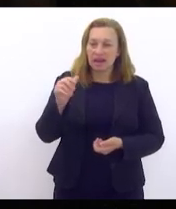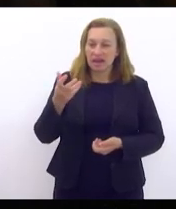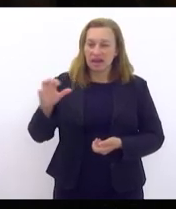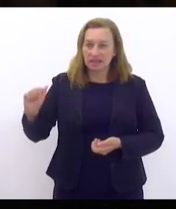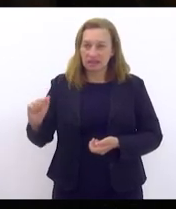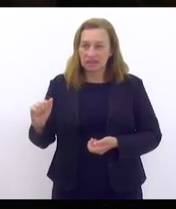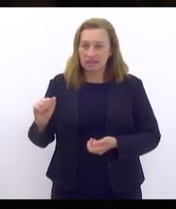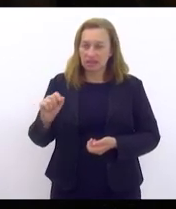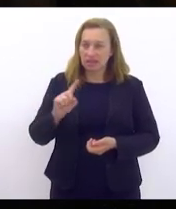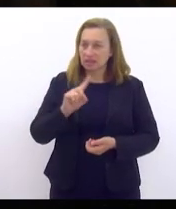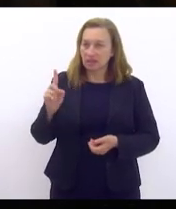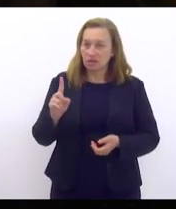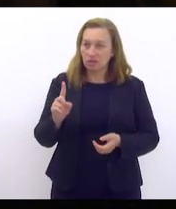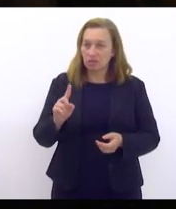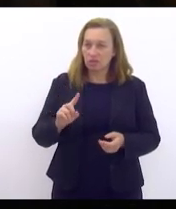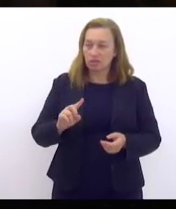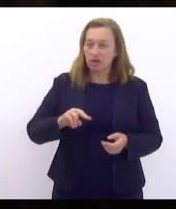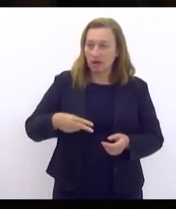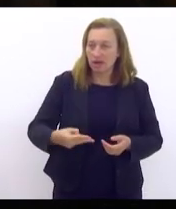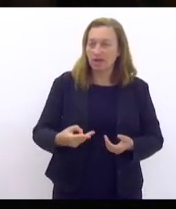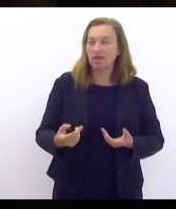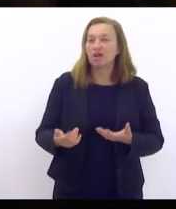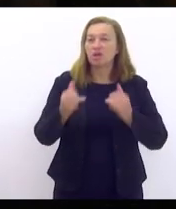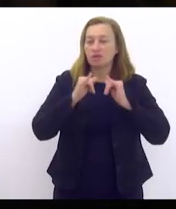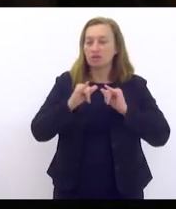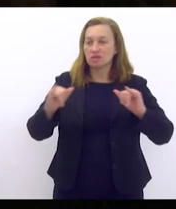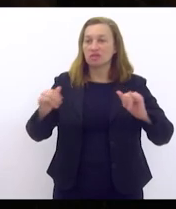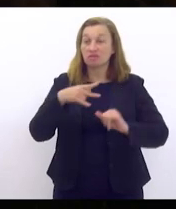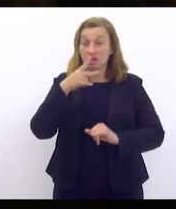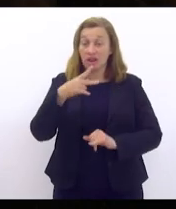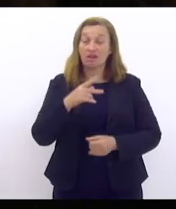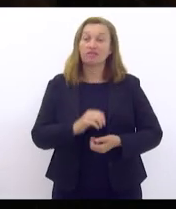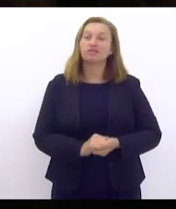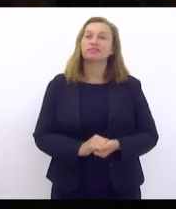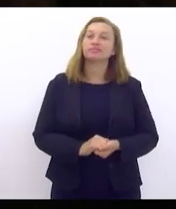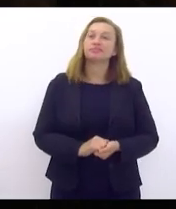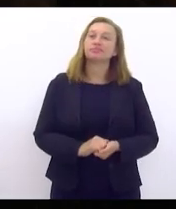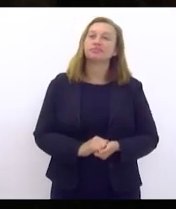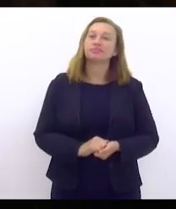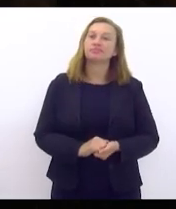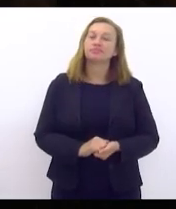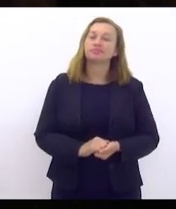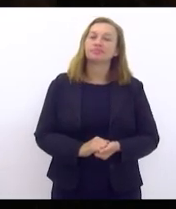e o anunciante dizia que sim